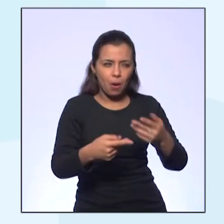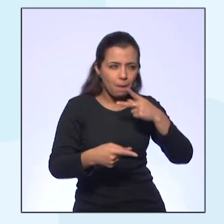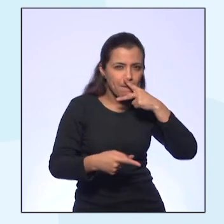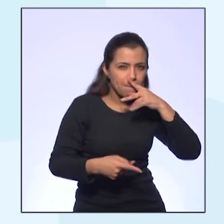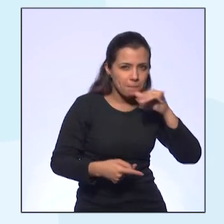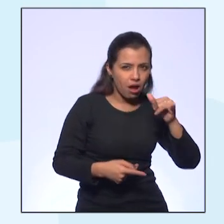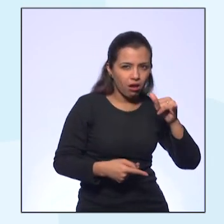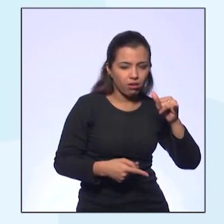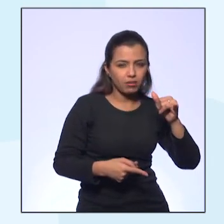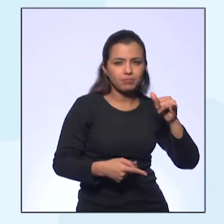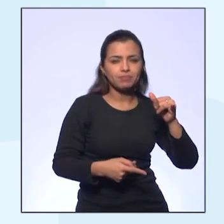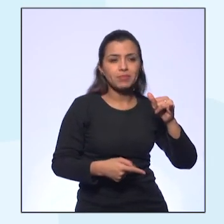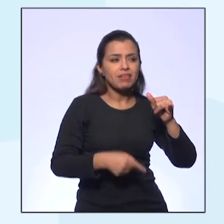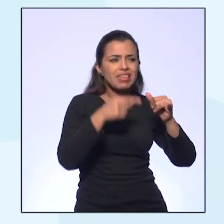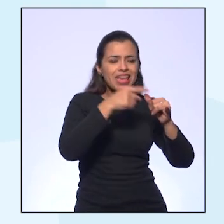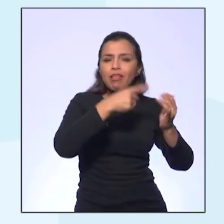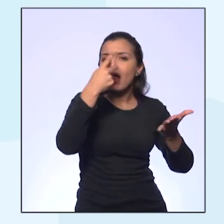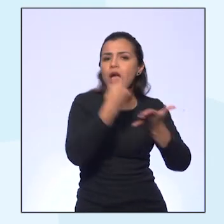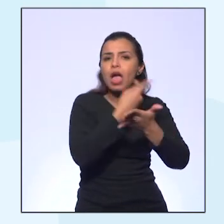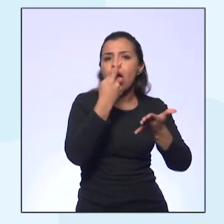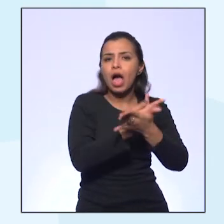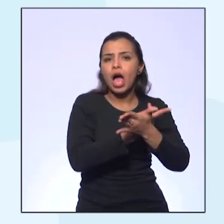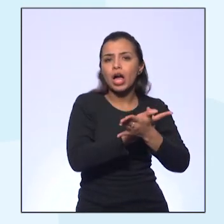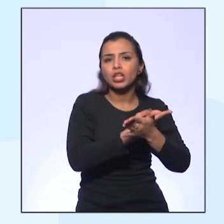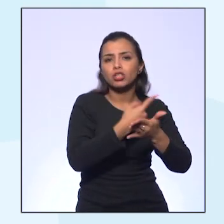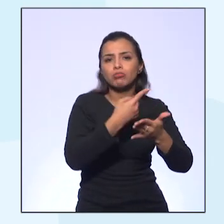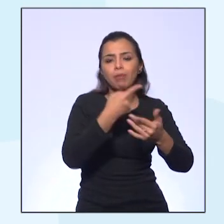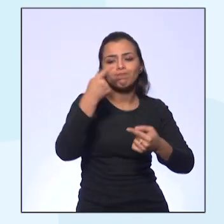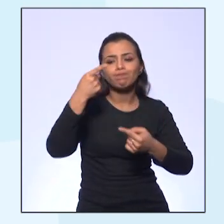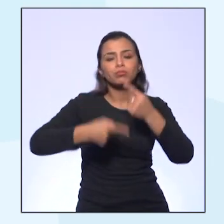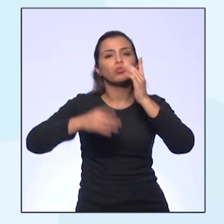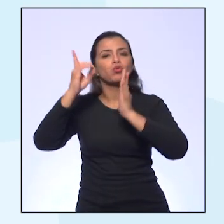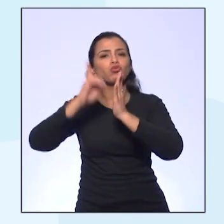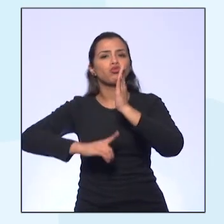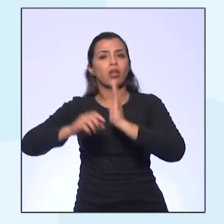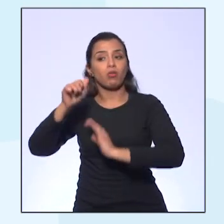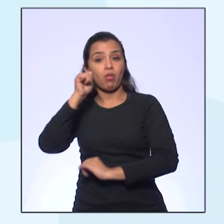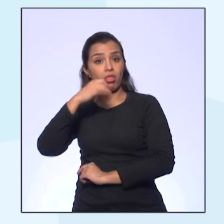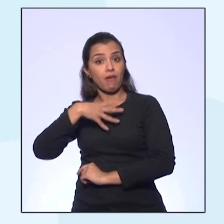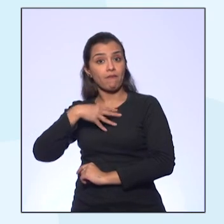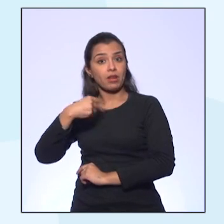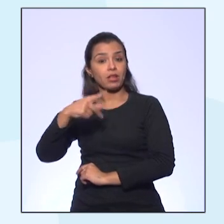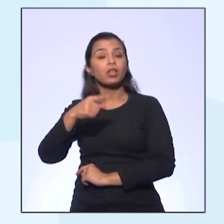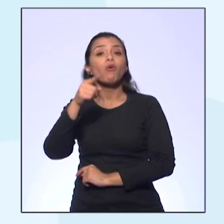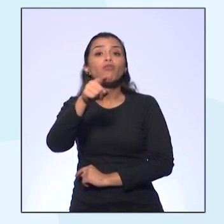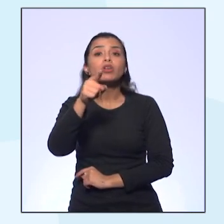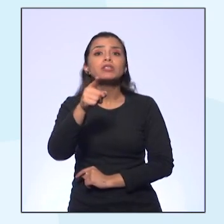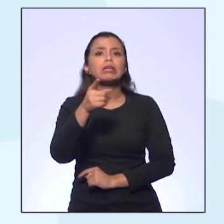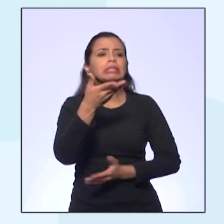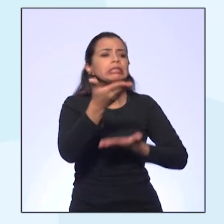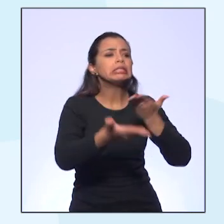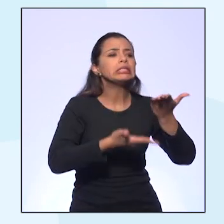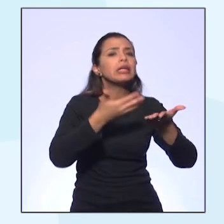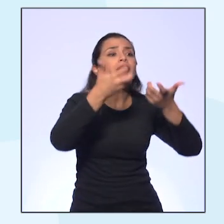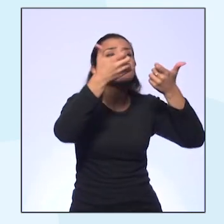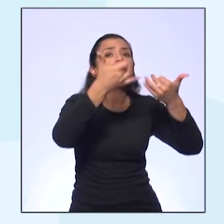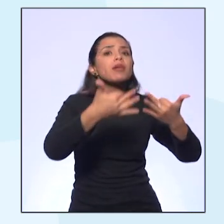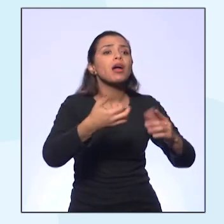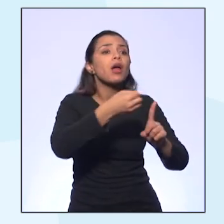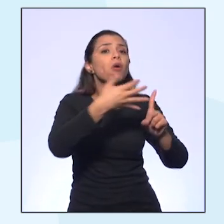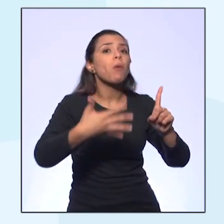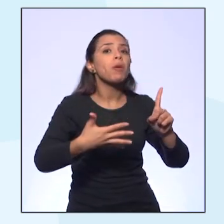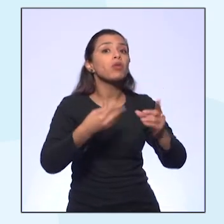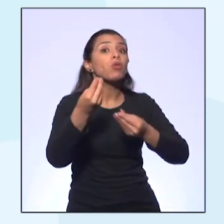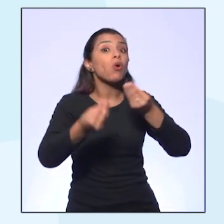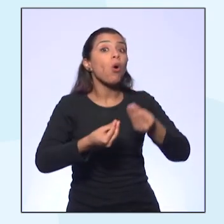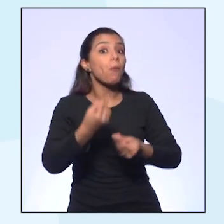Teresa de que ele está indo contra os direitos fundamentais da filha dele? Como é que você convenceria o pai a tratar melhor a filha? 1 minutinho